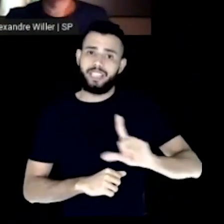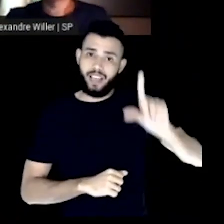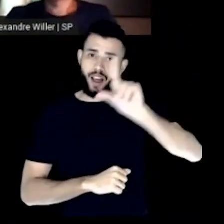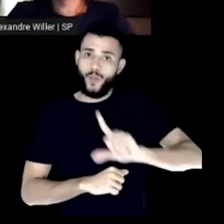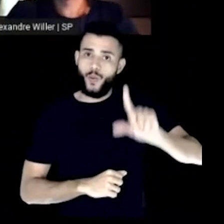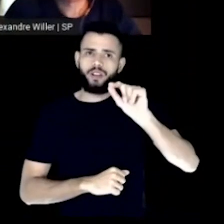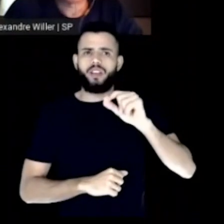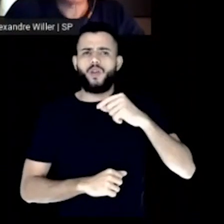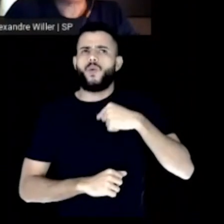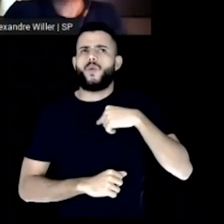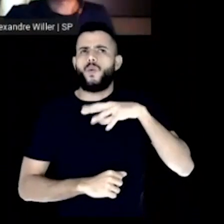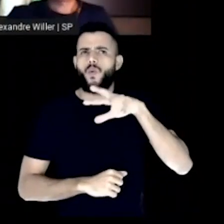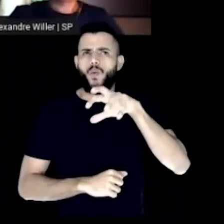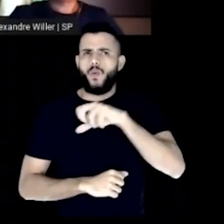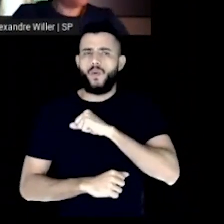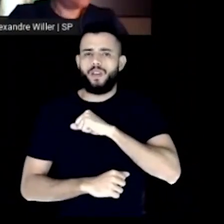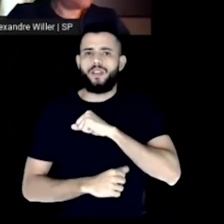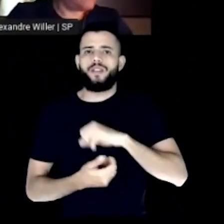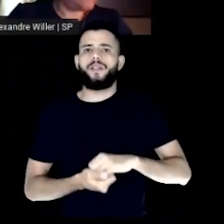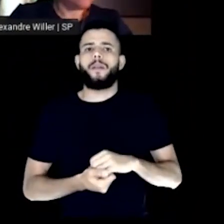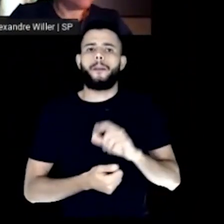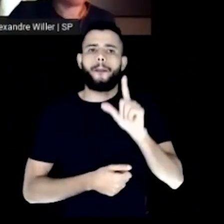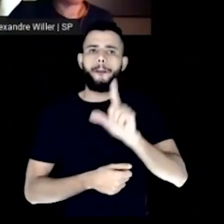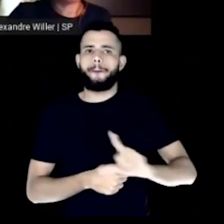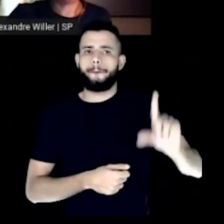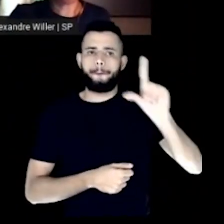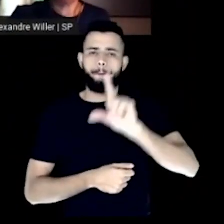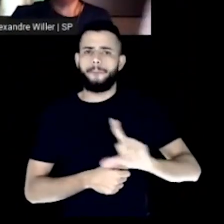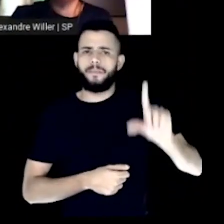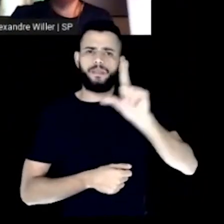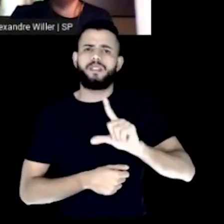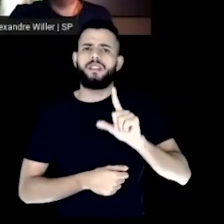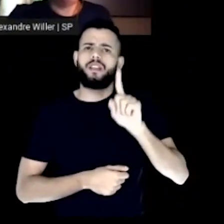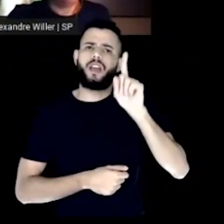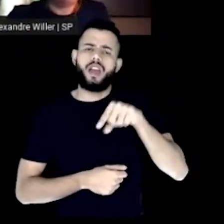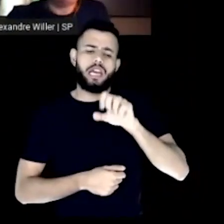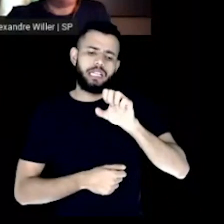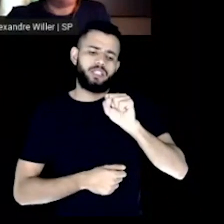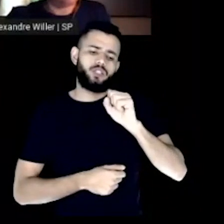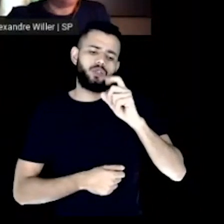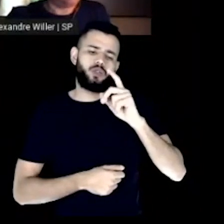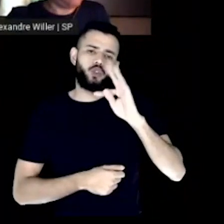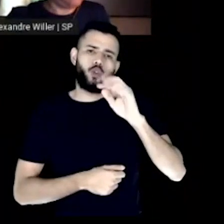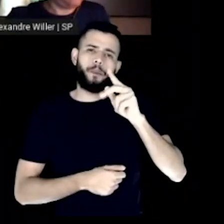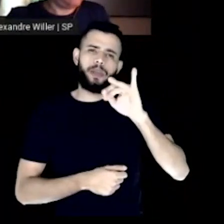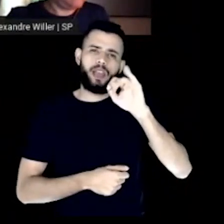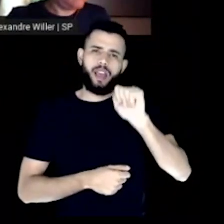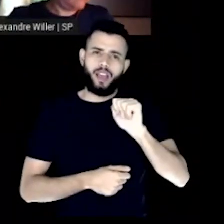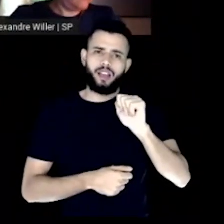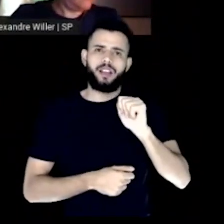eu acho que a literatura, não sou muito fã desse termo, né, mas a literatura acho que fantástica, de certa forma, as